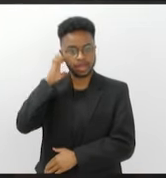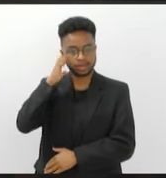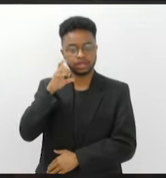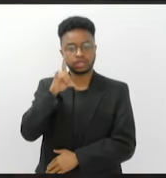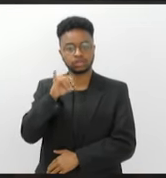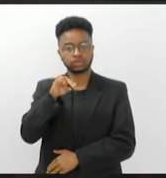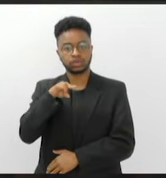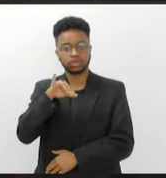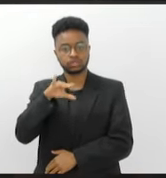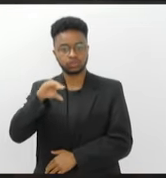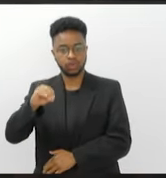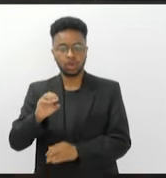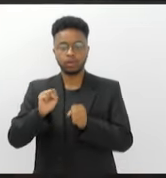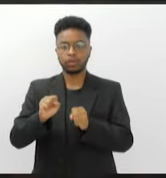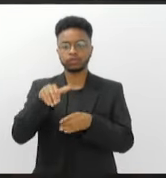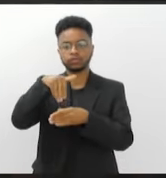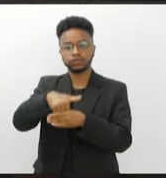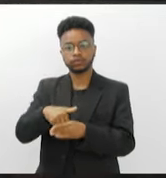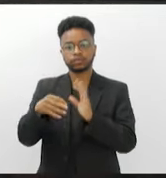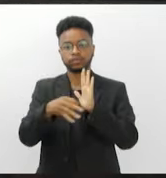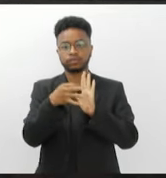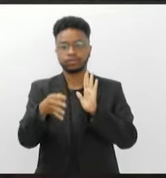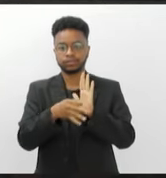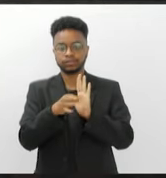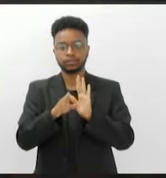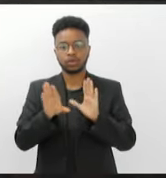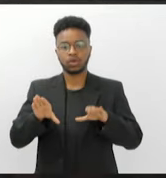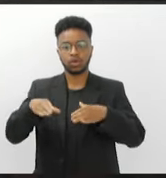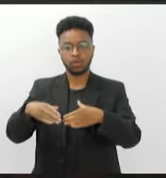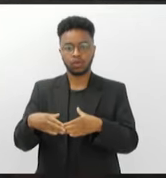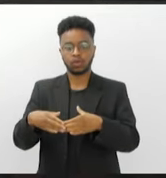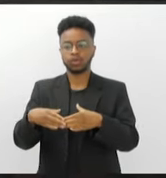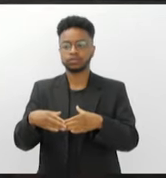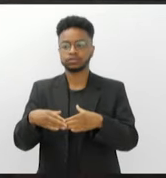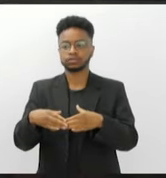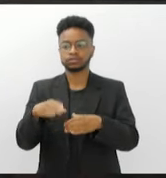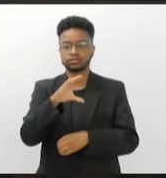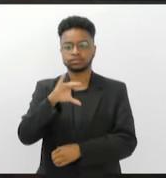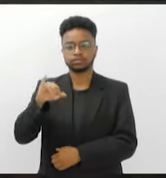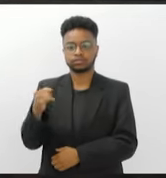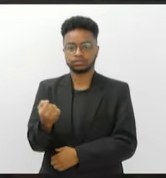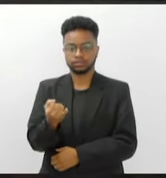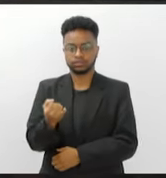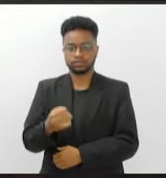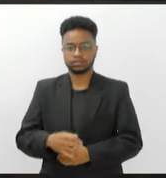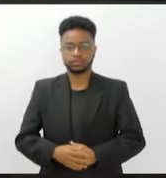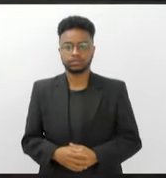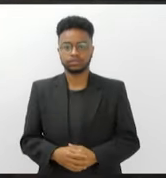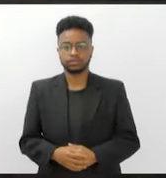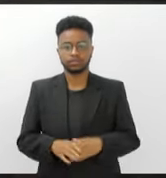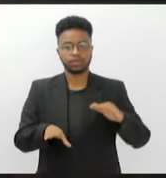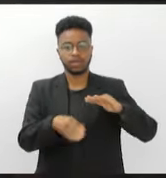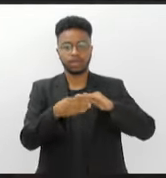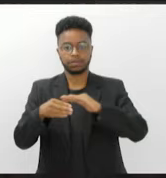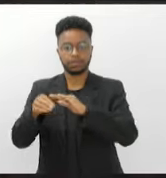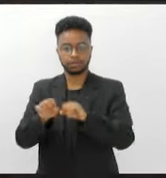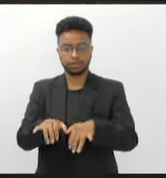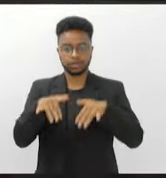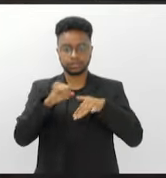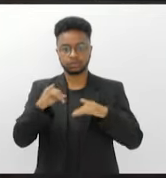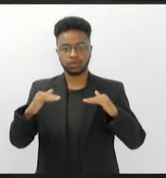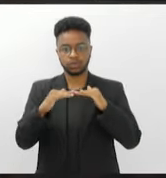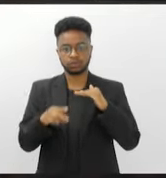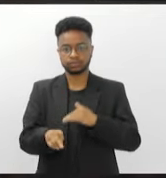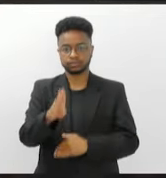Lins. Em votação, o parecer da Comissão de Constituição e Justiça, as emendas de plenário. Os senhores que